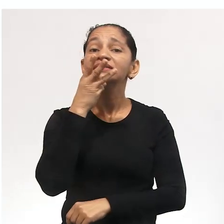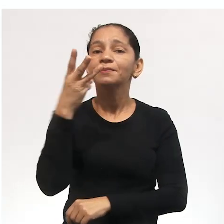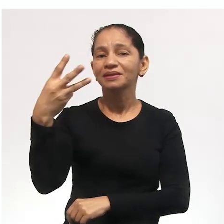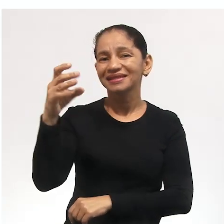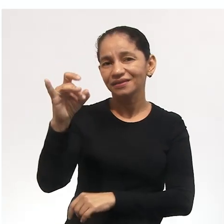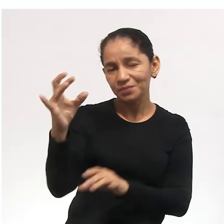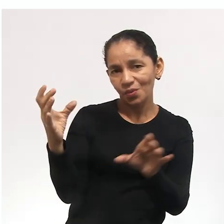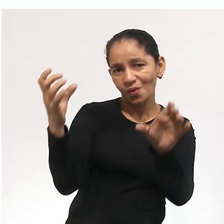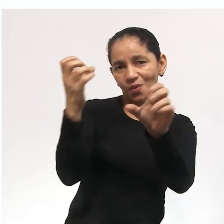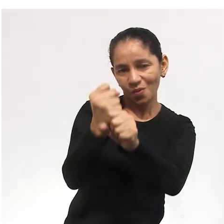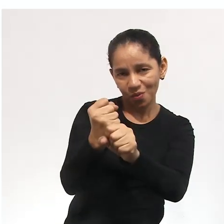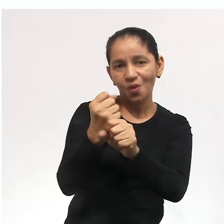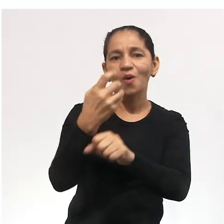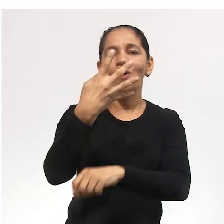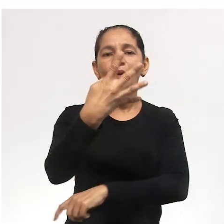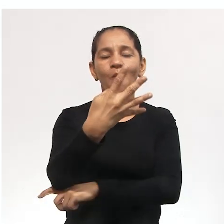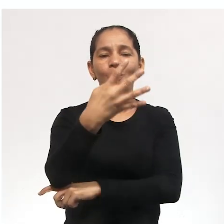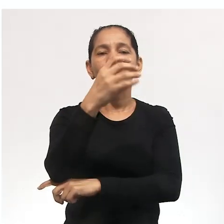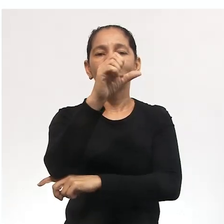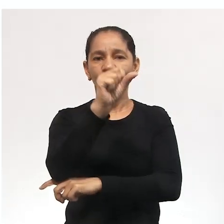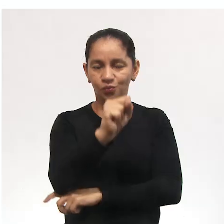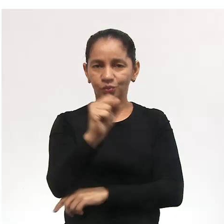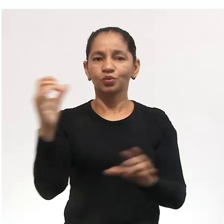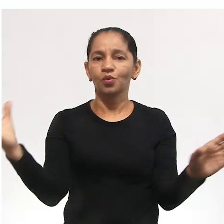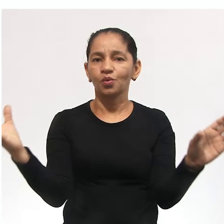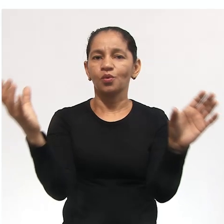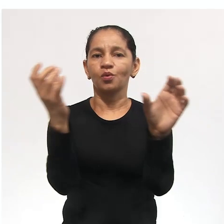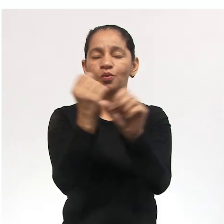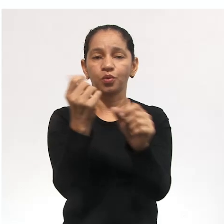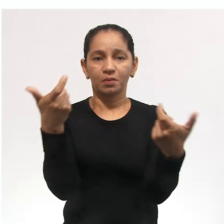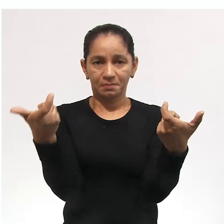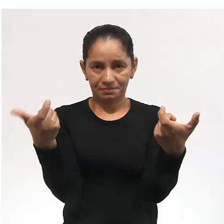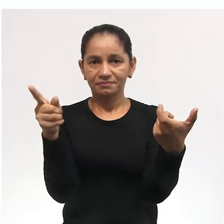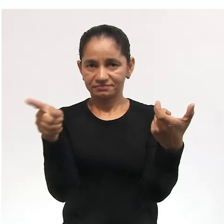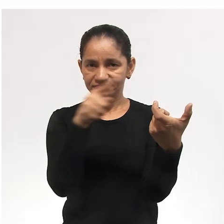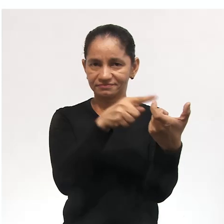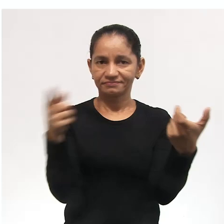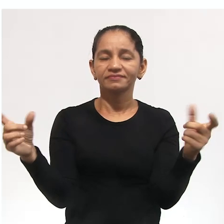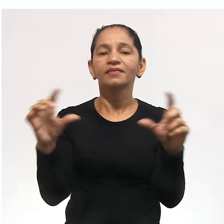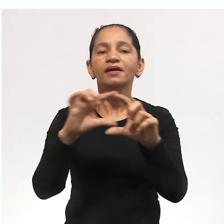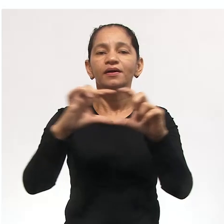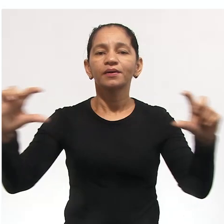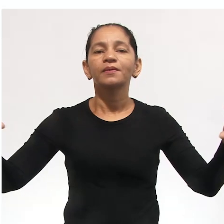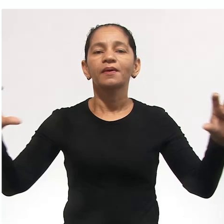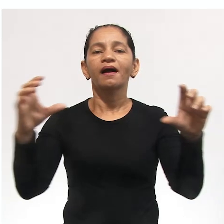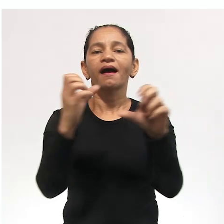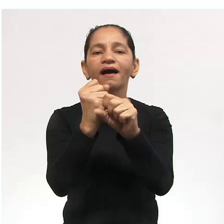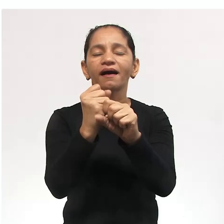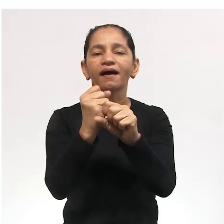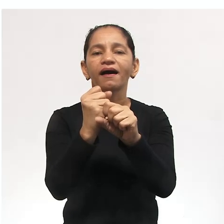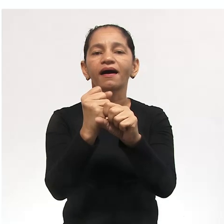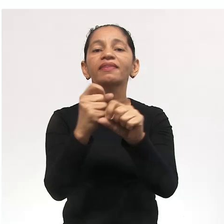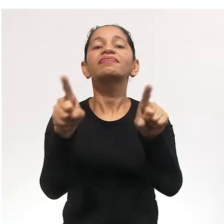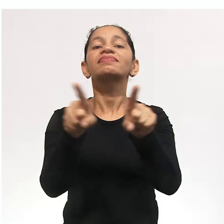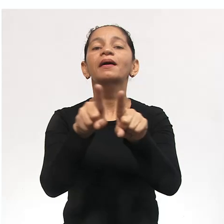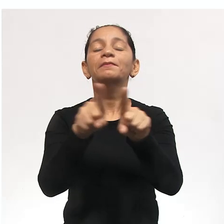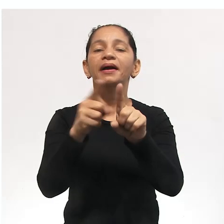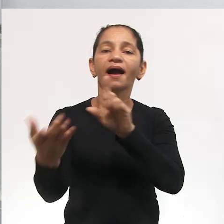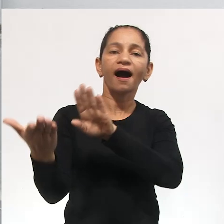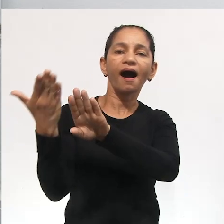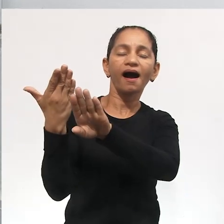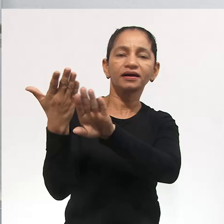de 18 mil, que está aqui no nosso enunciado, mais o saldo anterior de estoques, que eram 30 mil. Sendo, pessoal, que essa aquisição